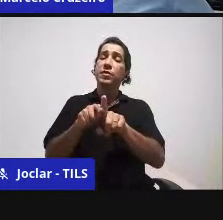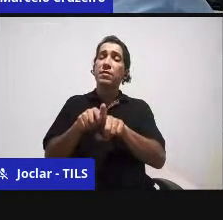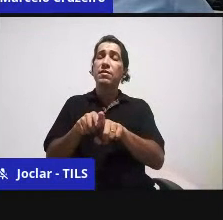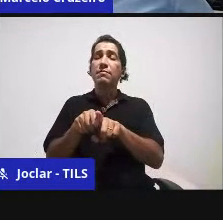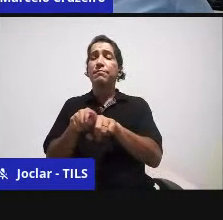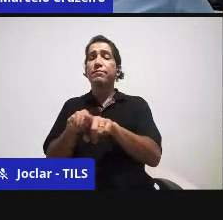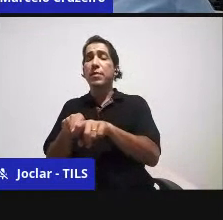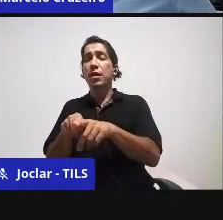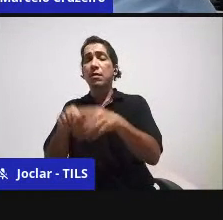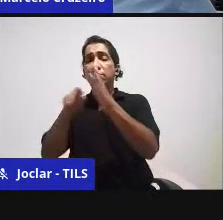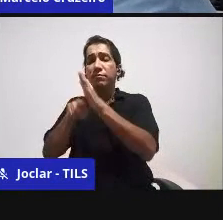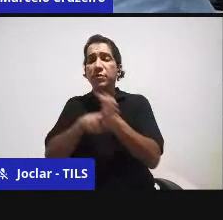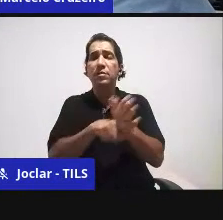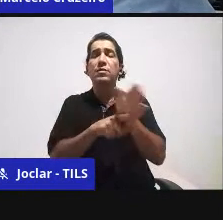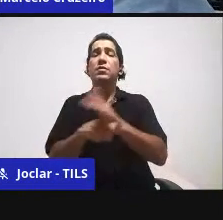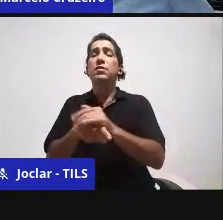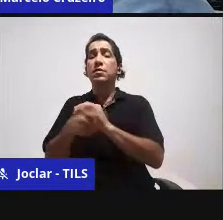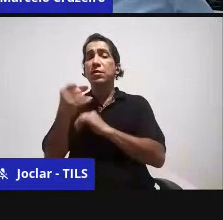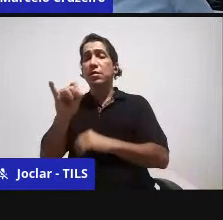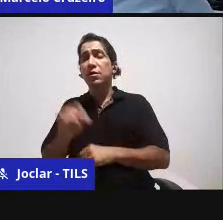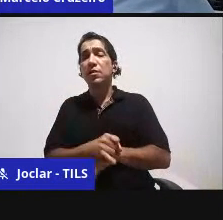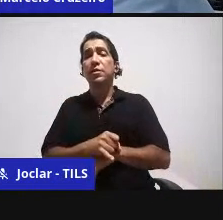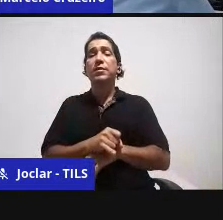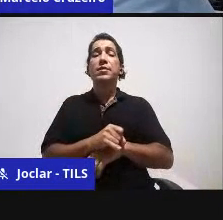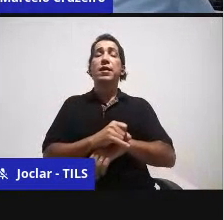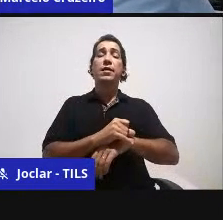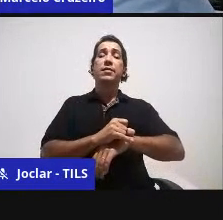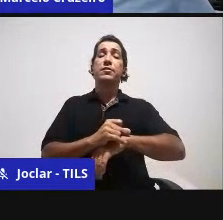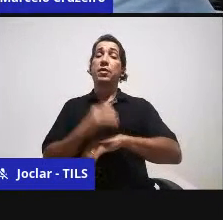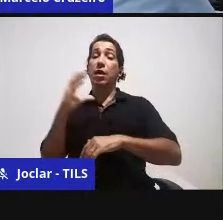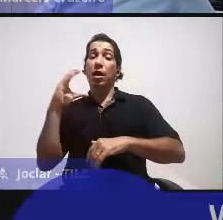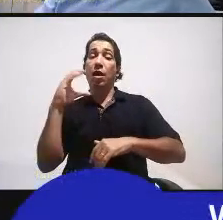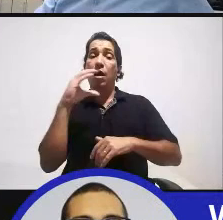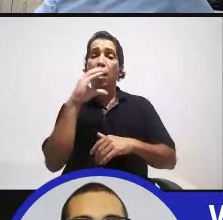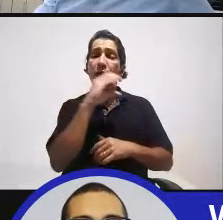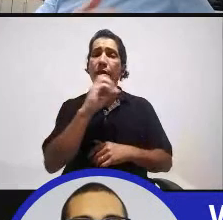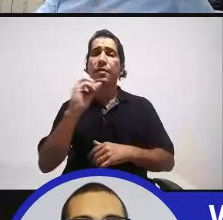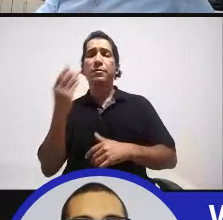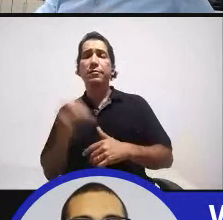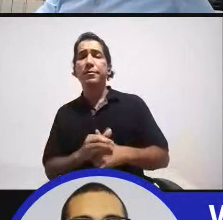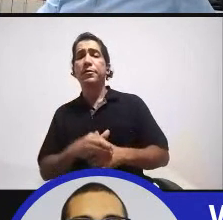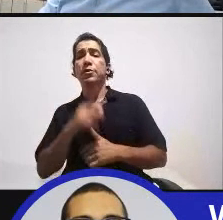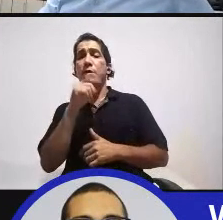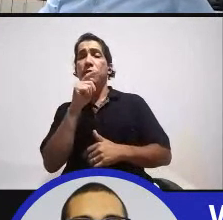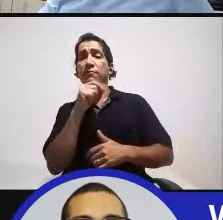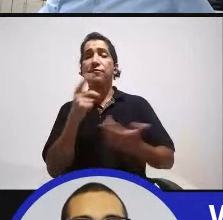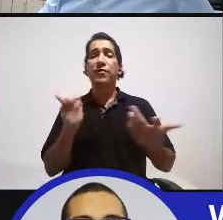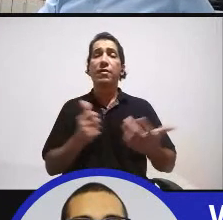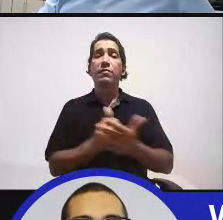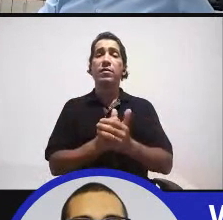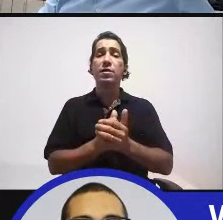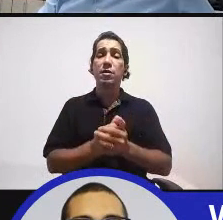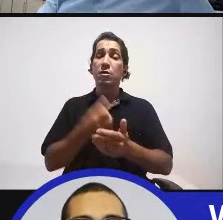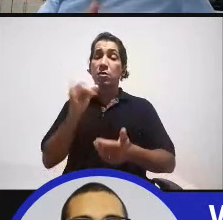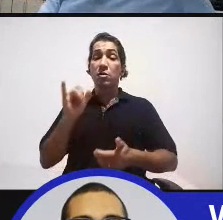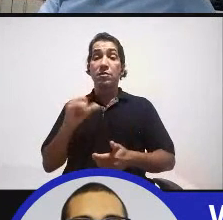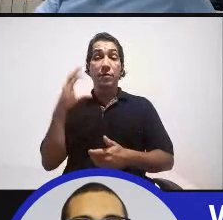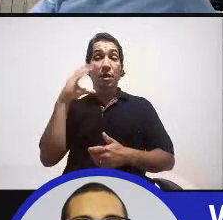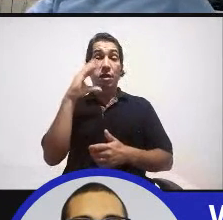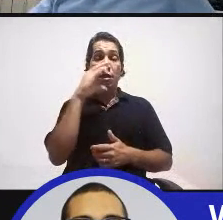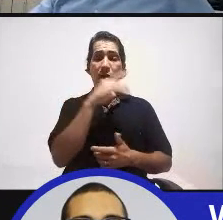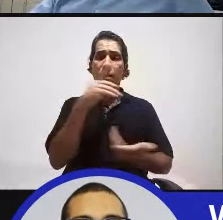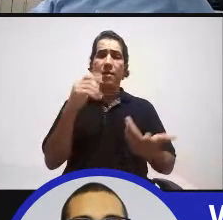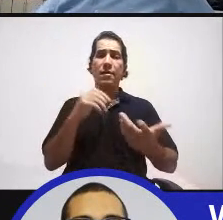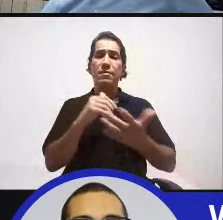da temperatura. Se você não controlar a temperatura, a ave vai consumir mais água ou vai consumir menos água, e você vai